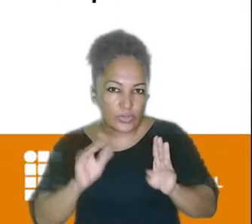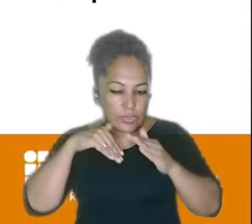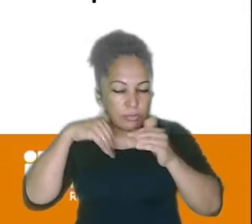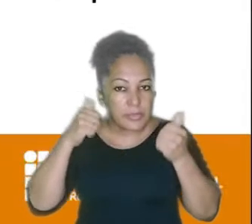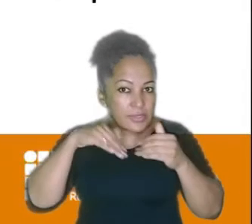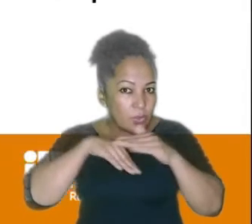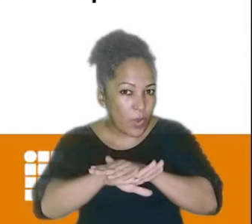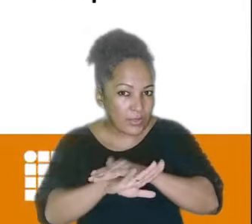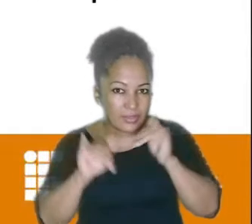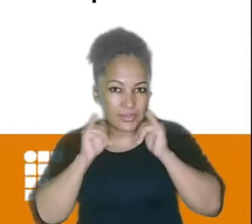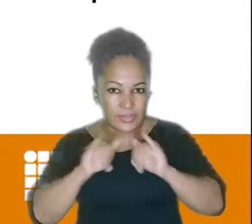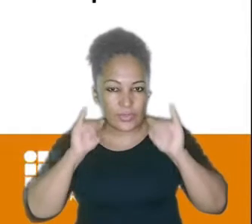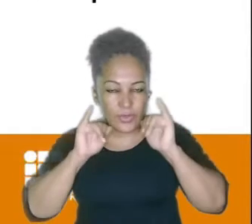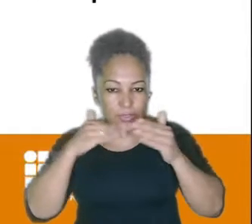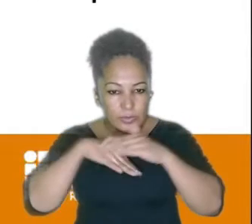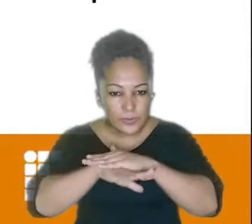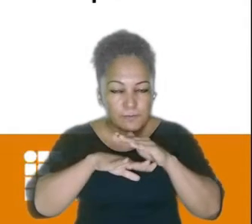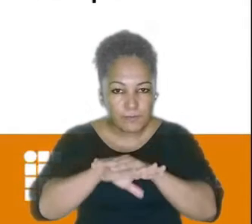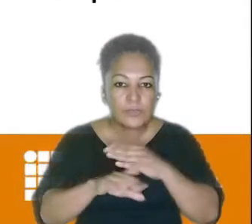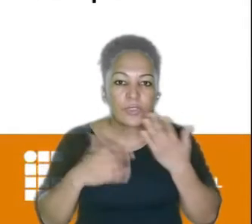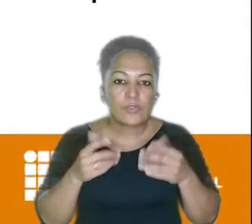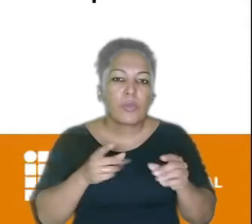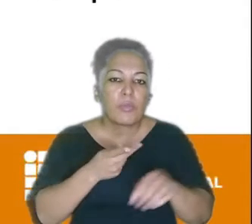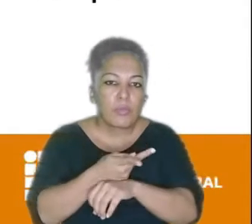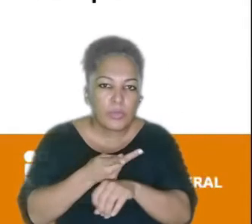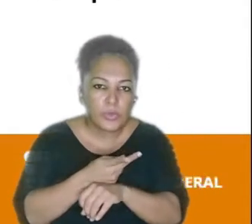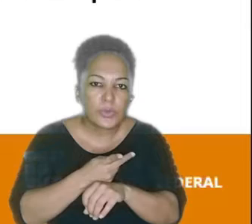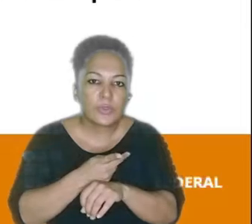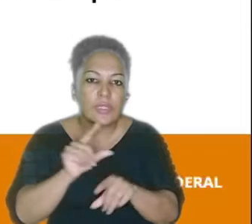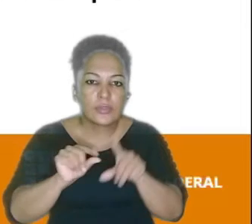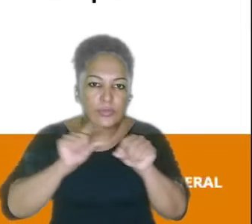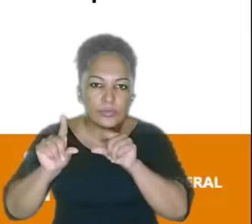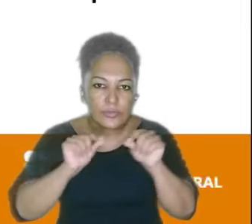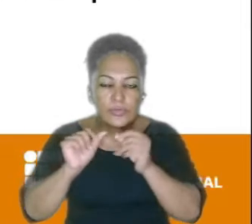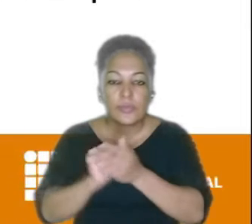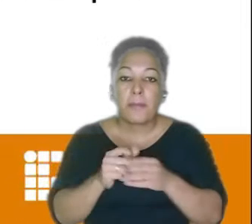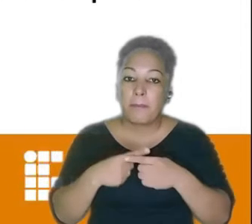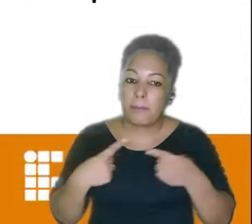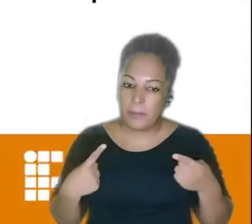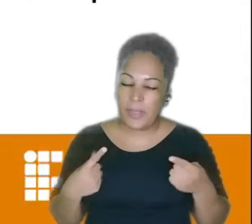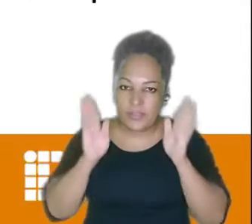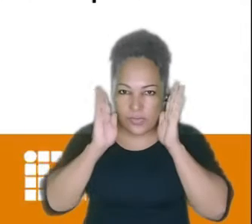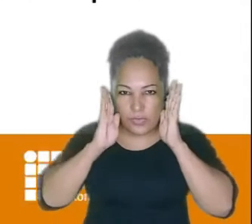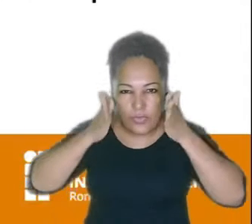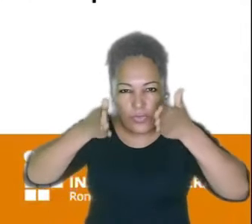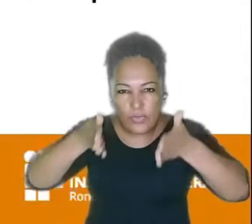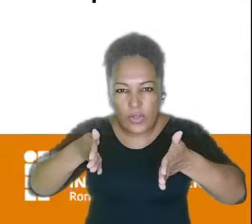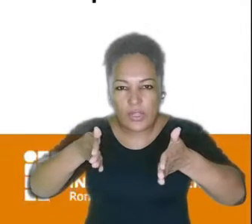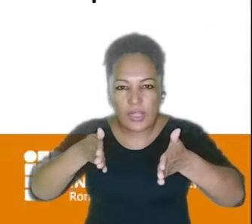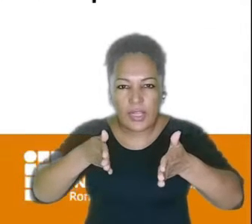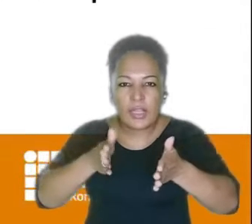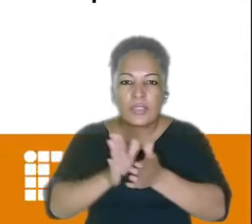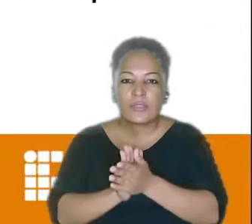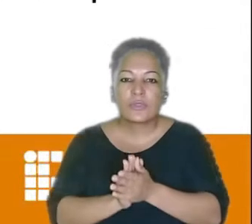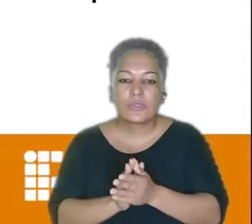armazenar as informações. Então, a gente, no levantamento de requisitos, nós vamos levantar vários, mas a gente sempre vai, né,